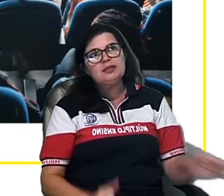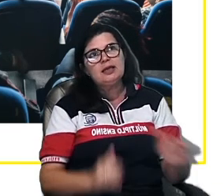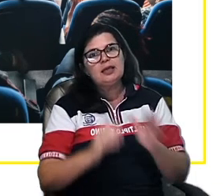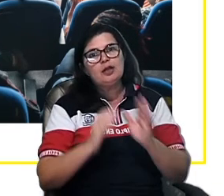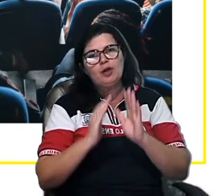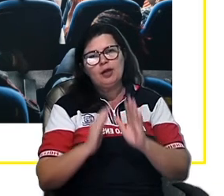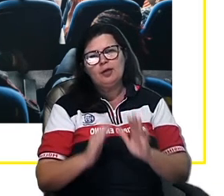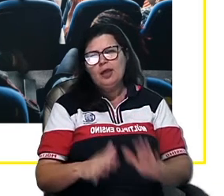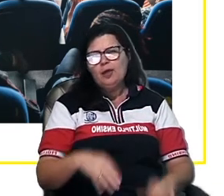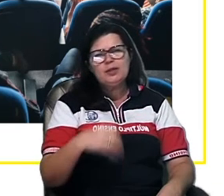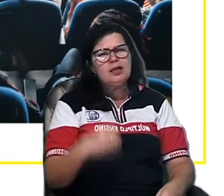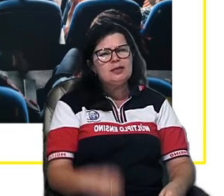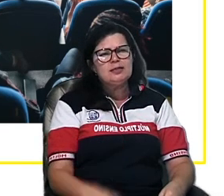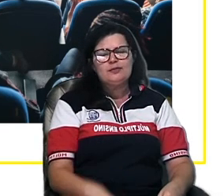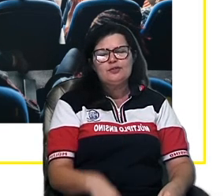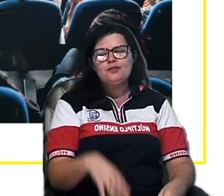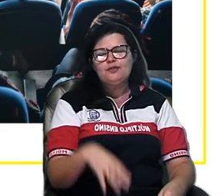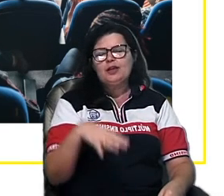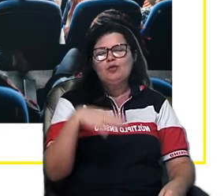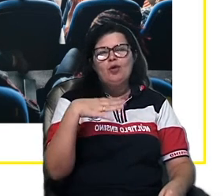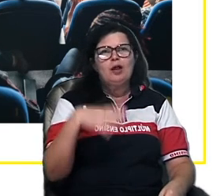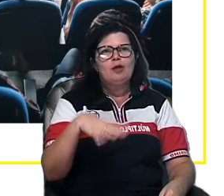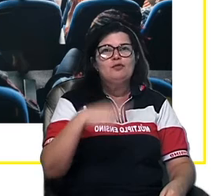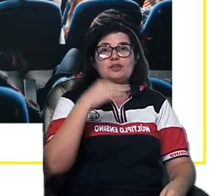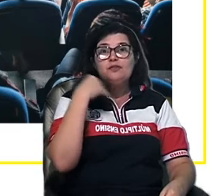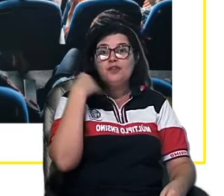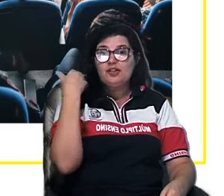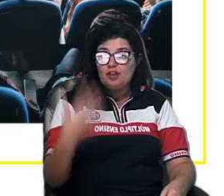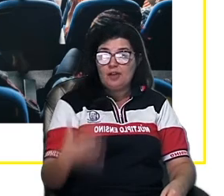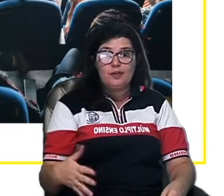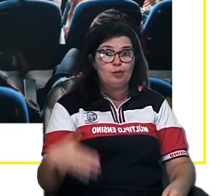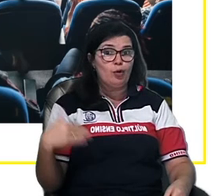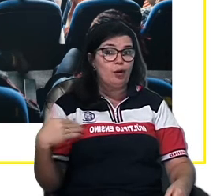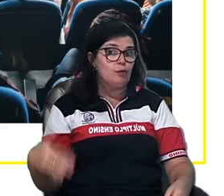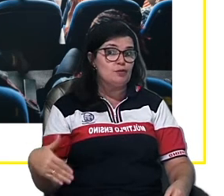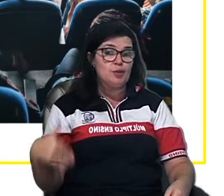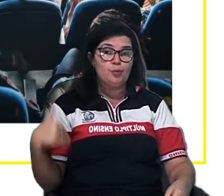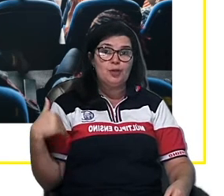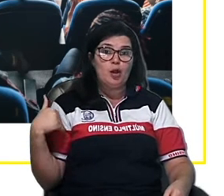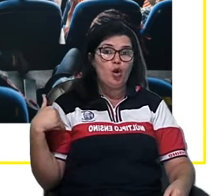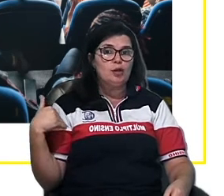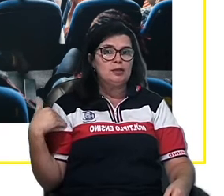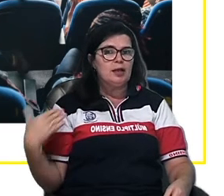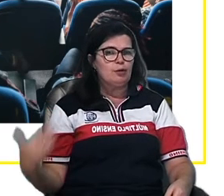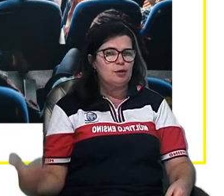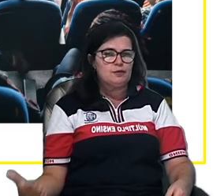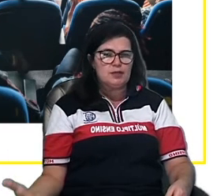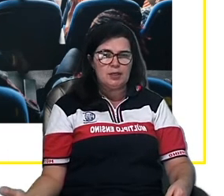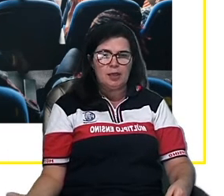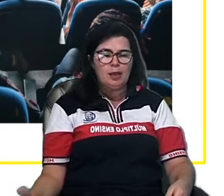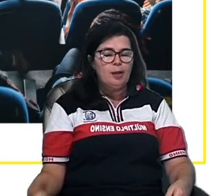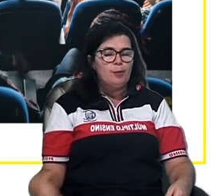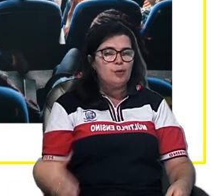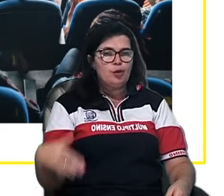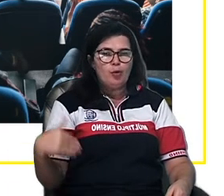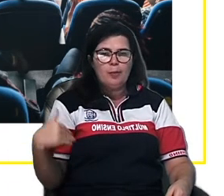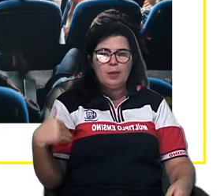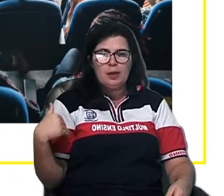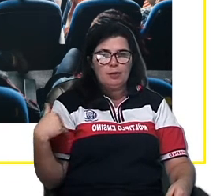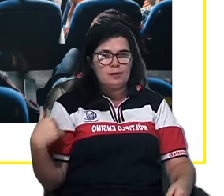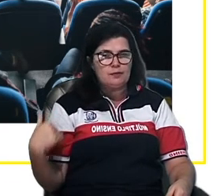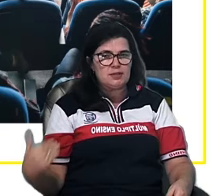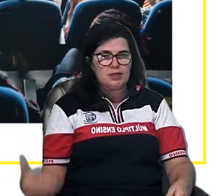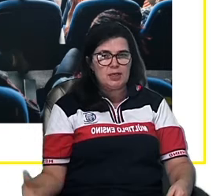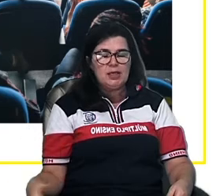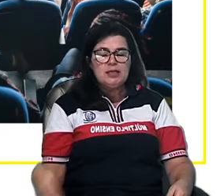divertir, sem ter aquele horário. É uma delícia você ficar no local, você viajar, ficar no local, você poder acordar a hora que você quer, poder